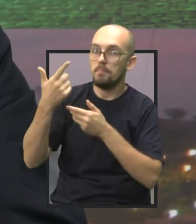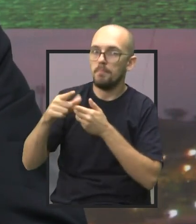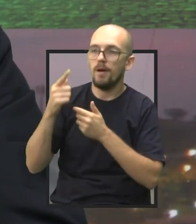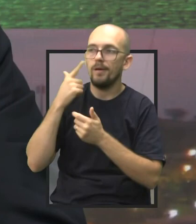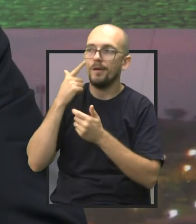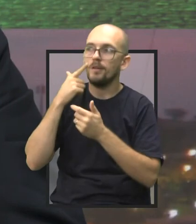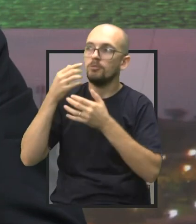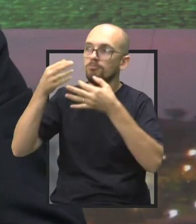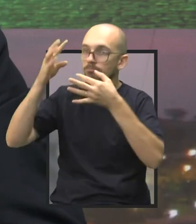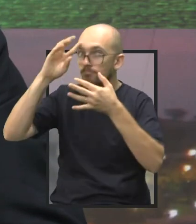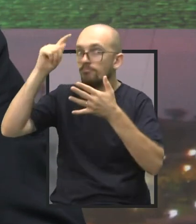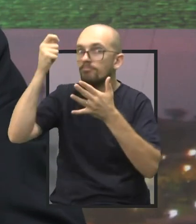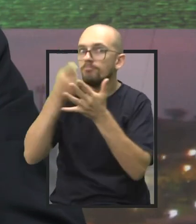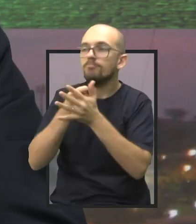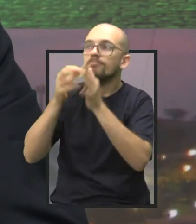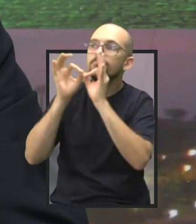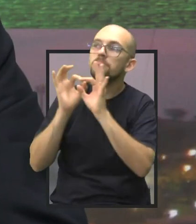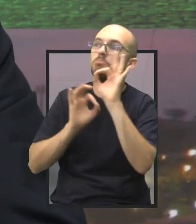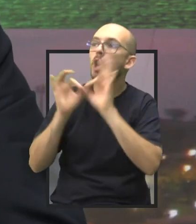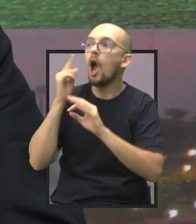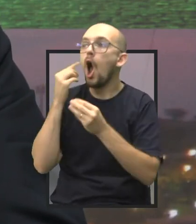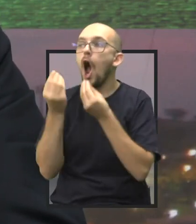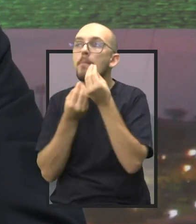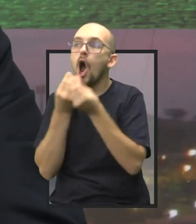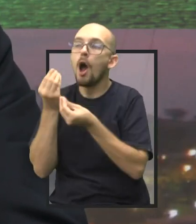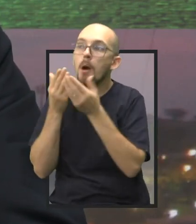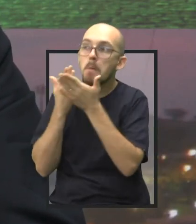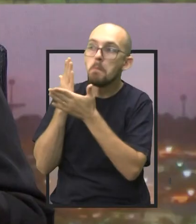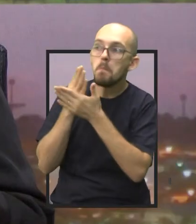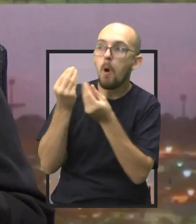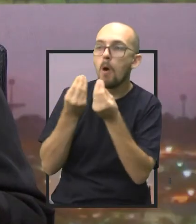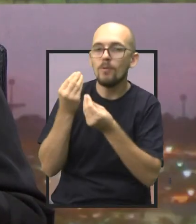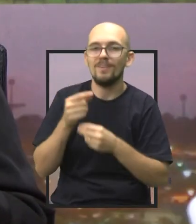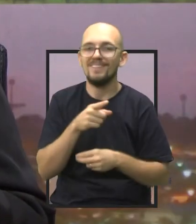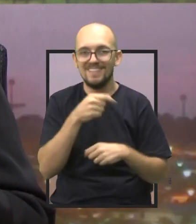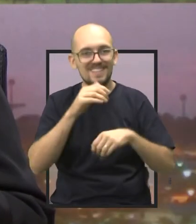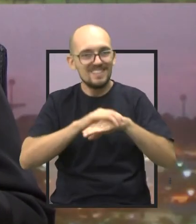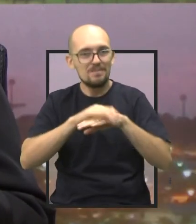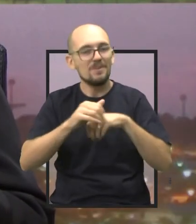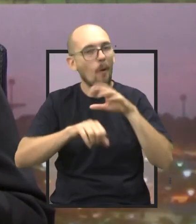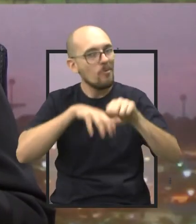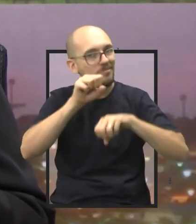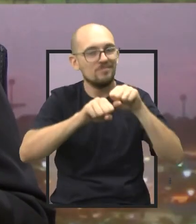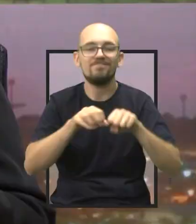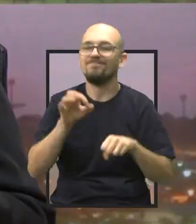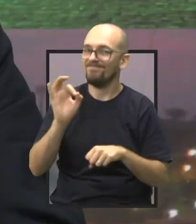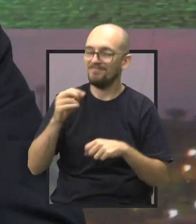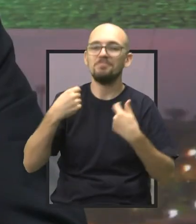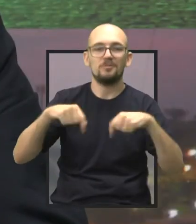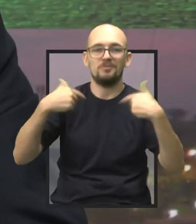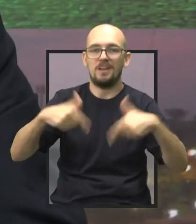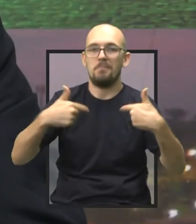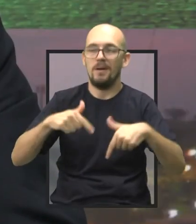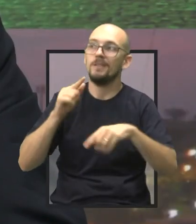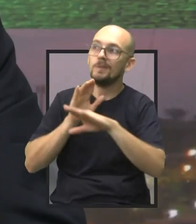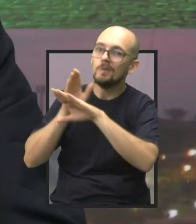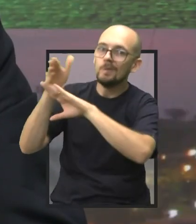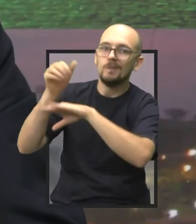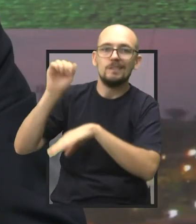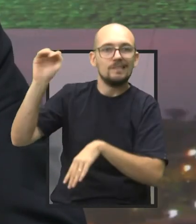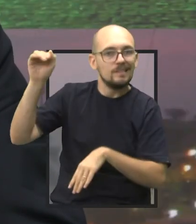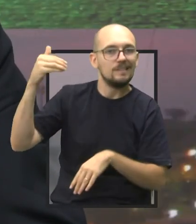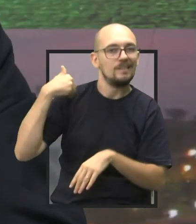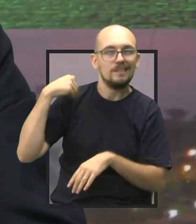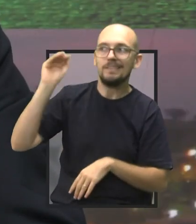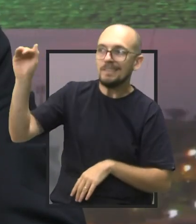liquidar esse assunto, né? Ver se os meus projetos já estão liberados, o Ministério da Cidade. Tem que correr atrás. Tem que correr, tem que trabalhar muito. Eu espero que